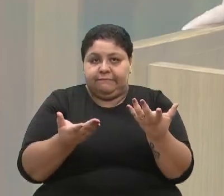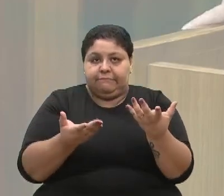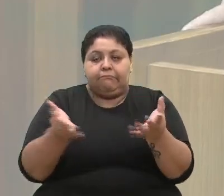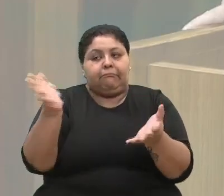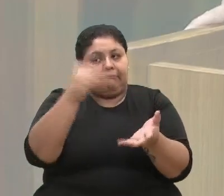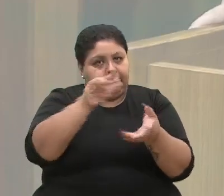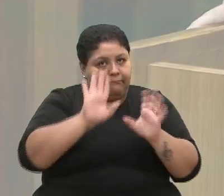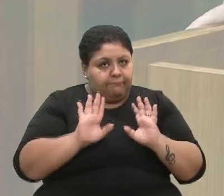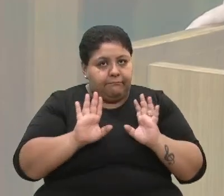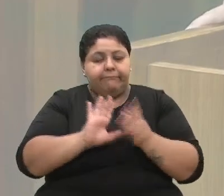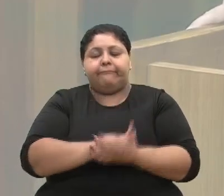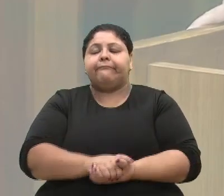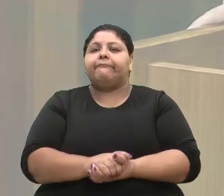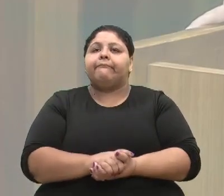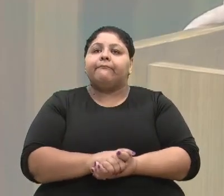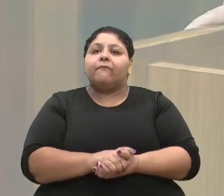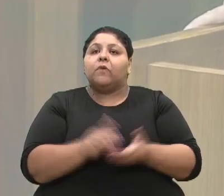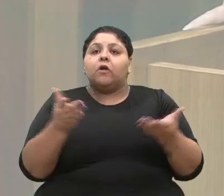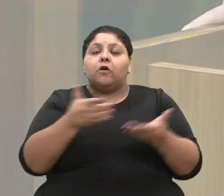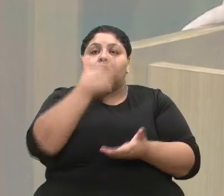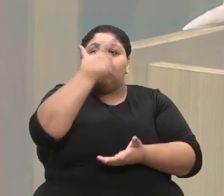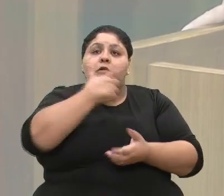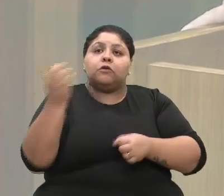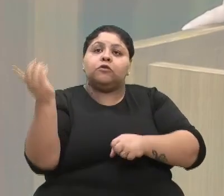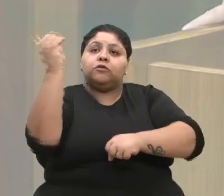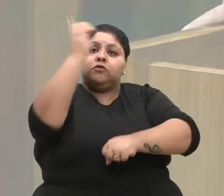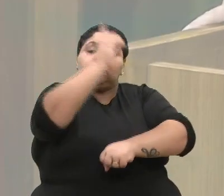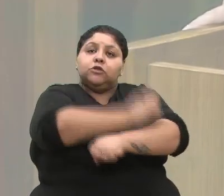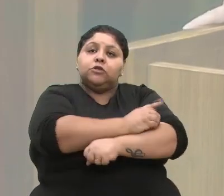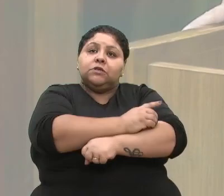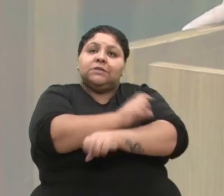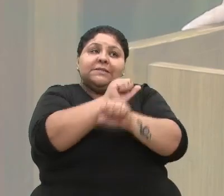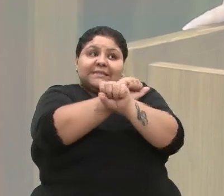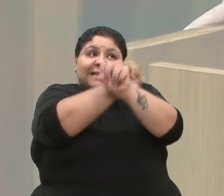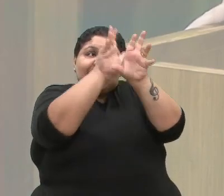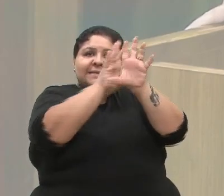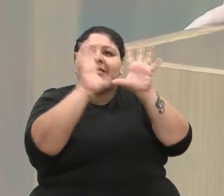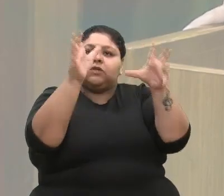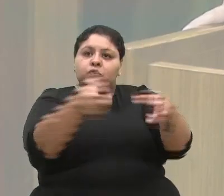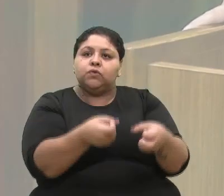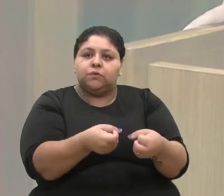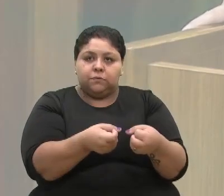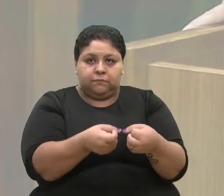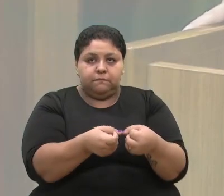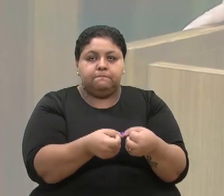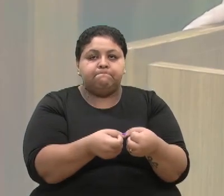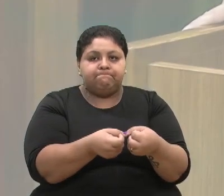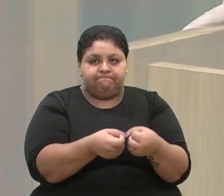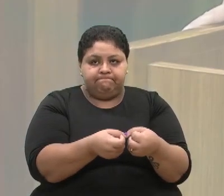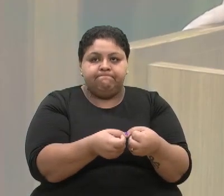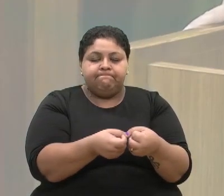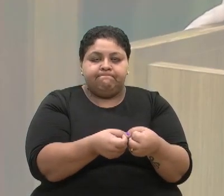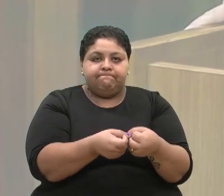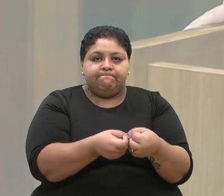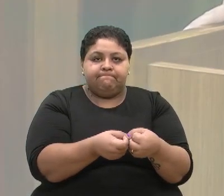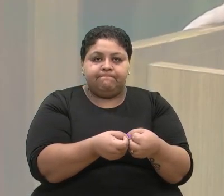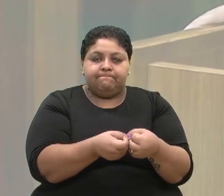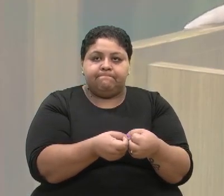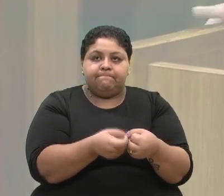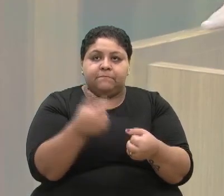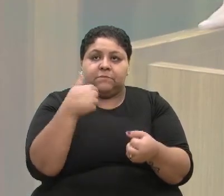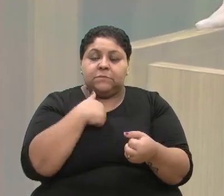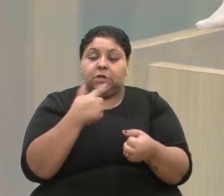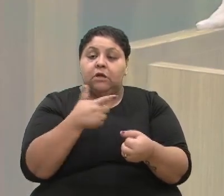lá. Hoje eu acho que é o dia de colocar pingo nos is aqui, né? Como se diz. Eu